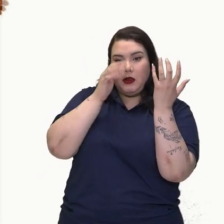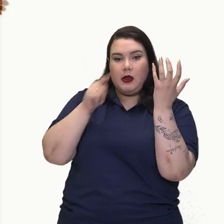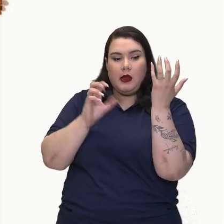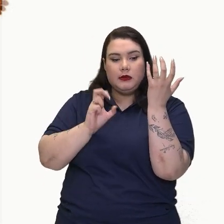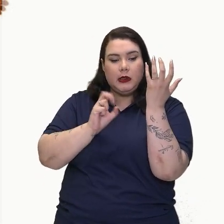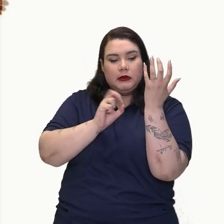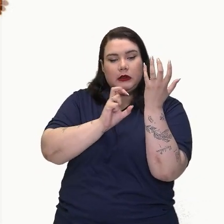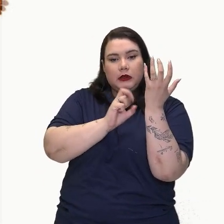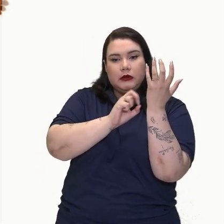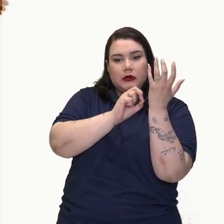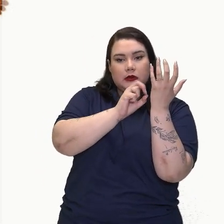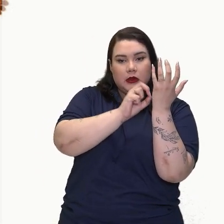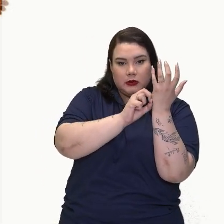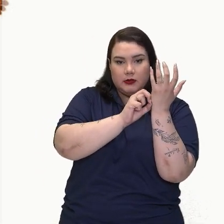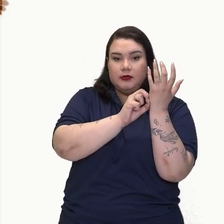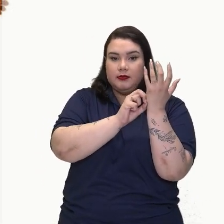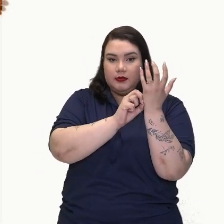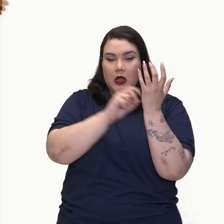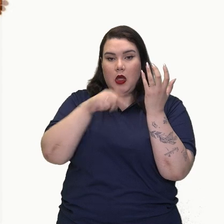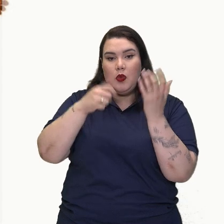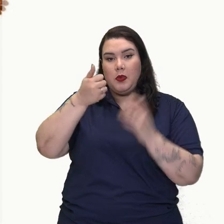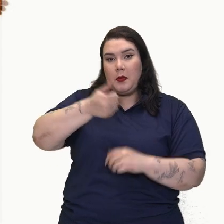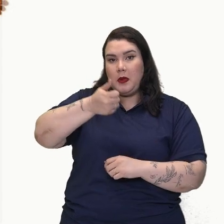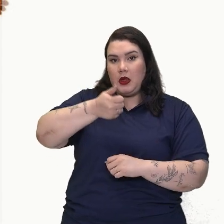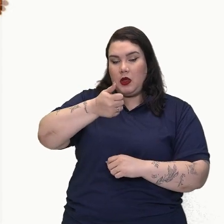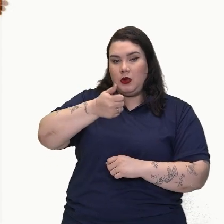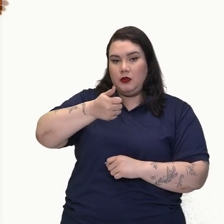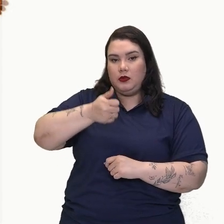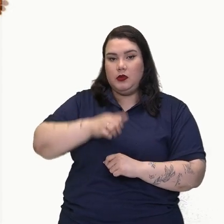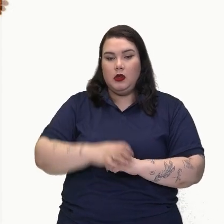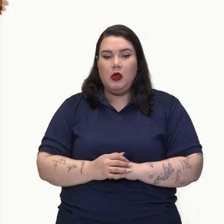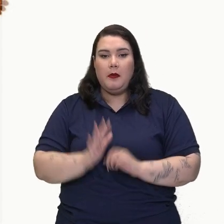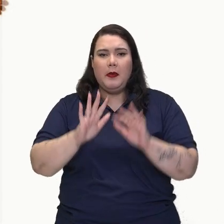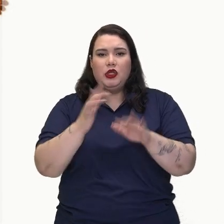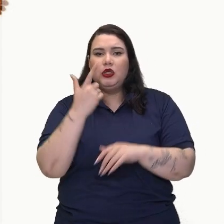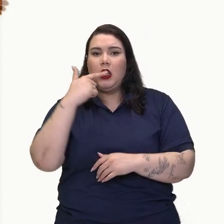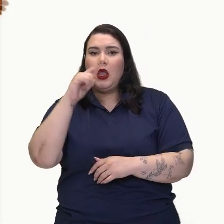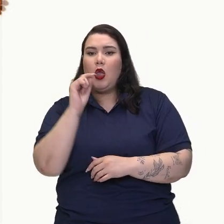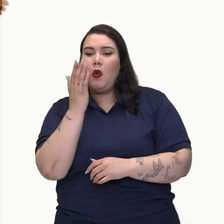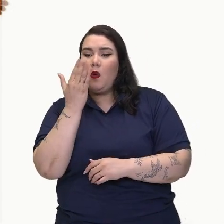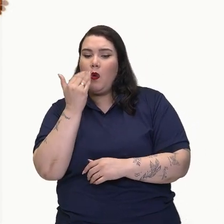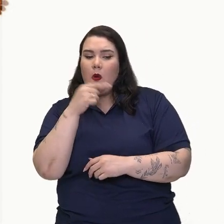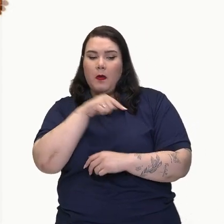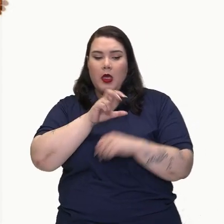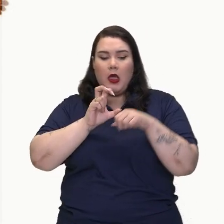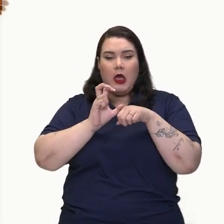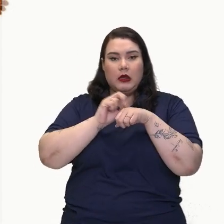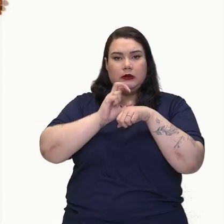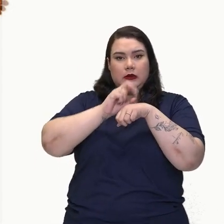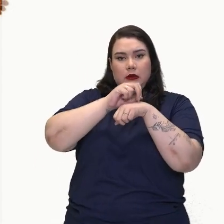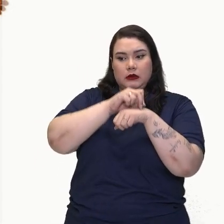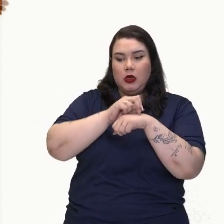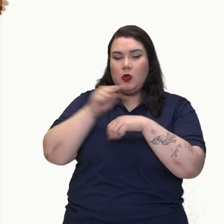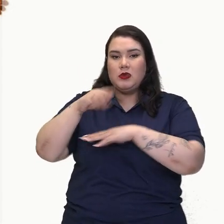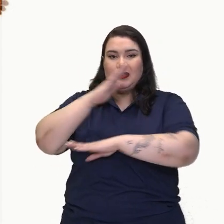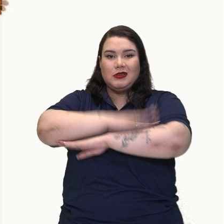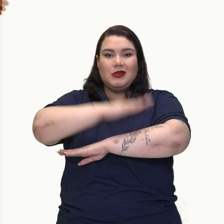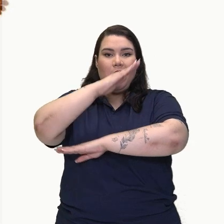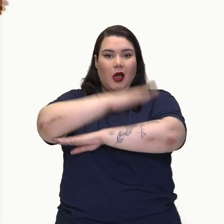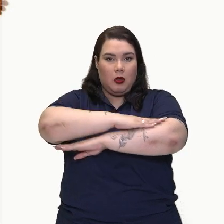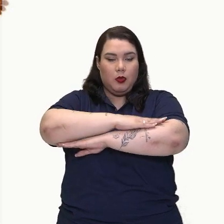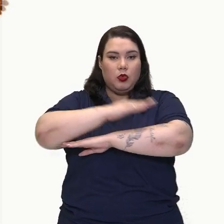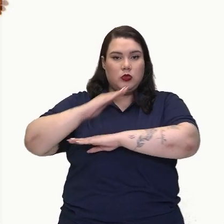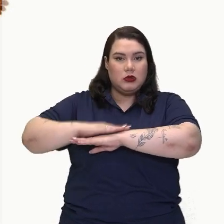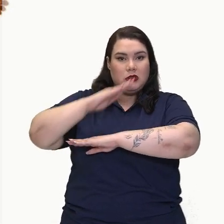um consumidor primário. Quem vai se alimentar desse inseto? O sapo, né? Olha só, o sapo só esperando ali o